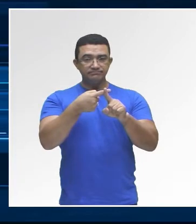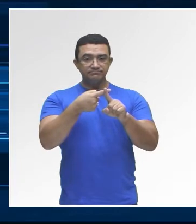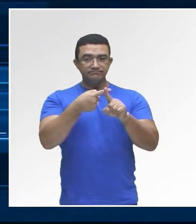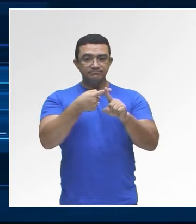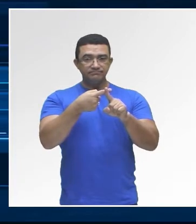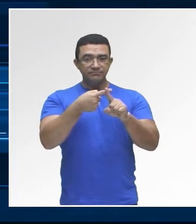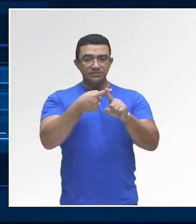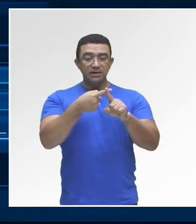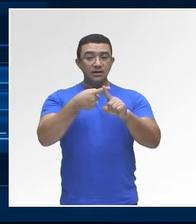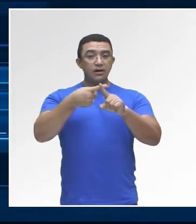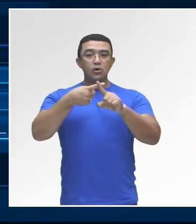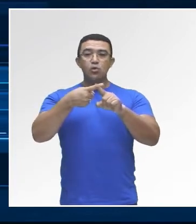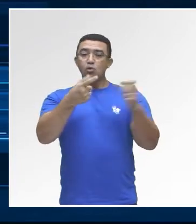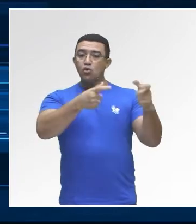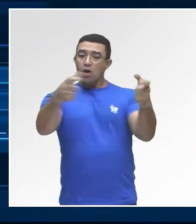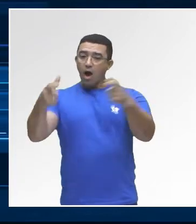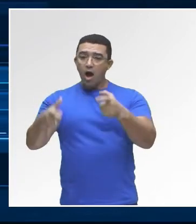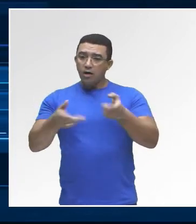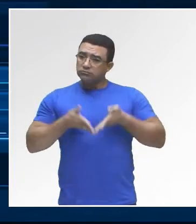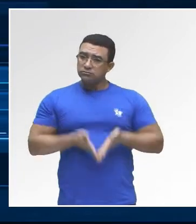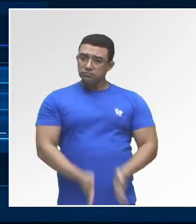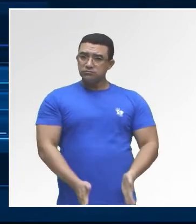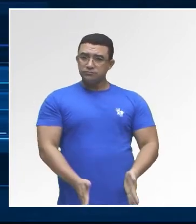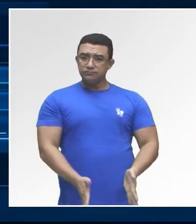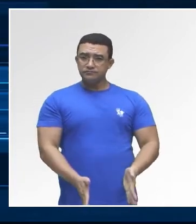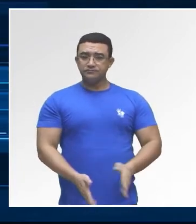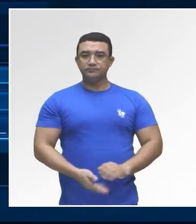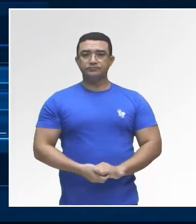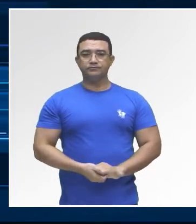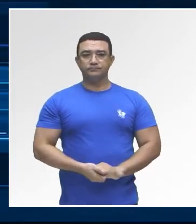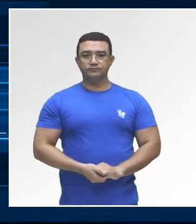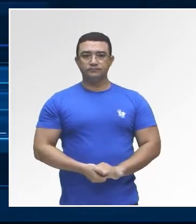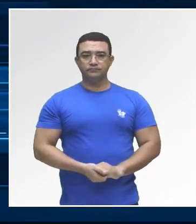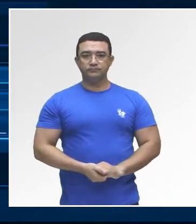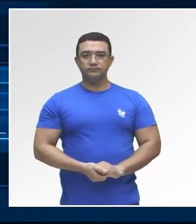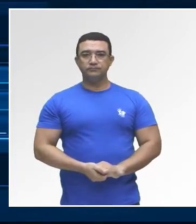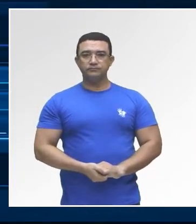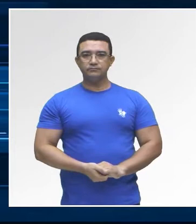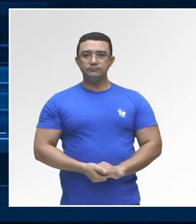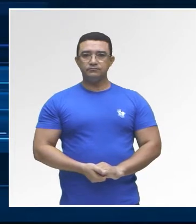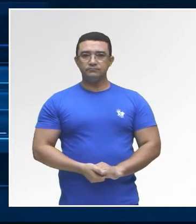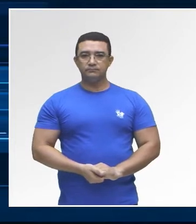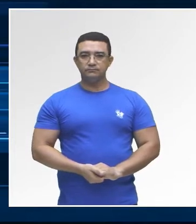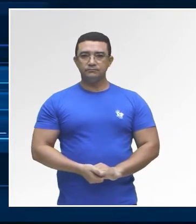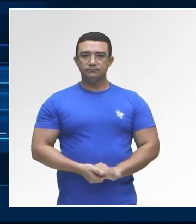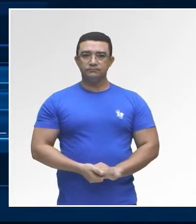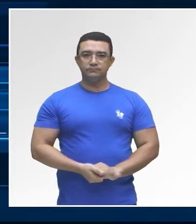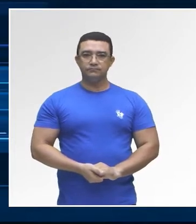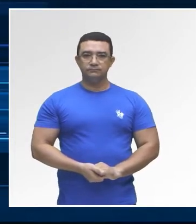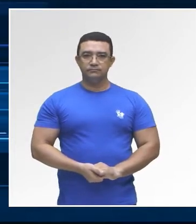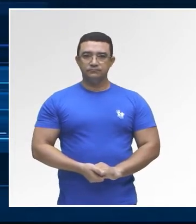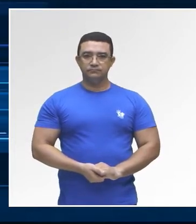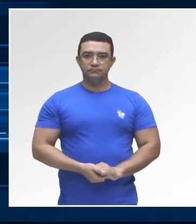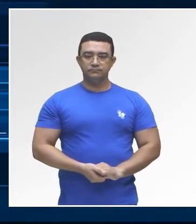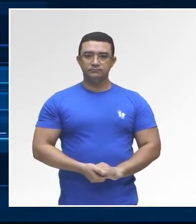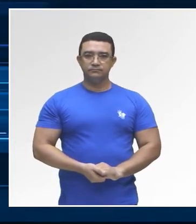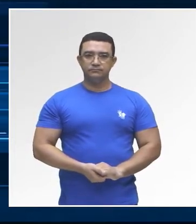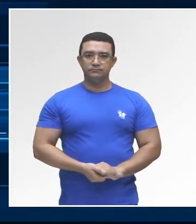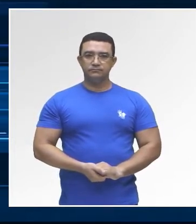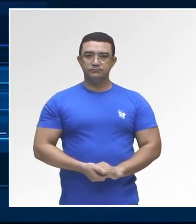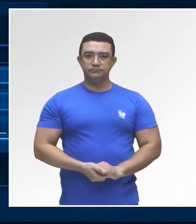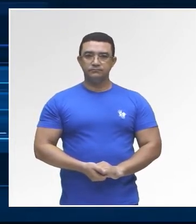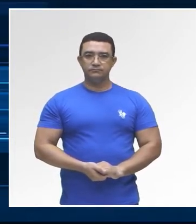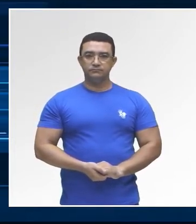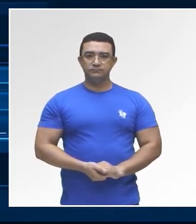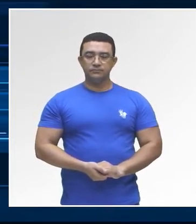I'm, e o nome da nacionalidade. No caso, a nacionalidade dela é English, né? Eu sou inglesa, certo? Eu nasci